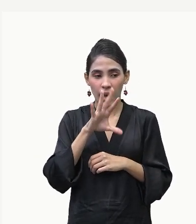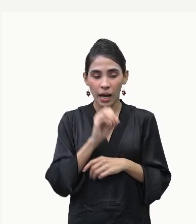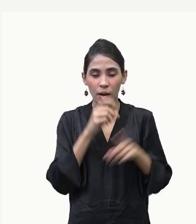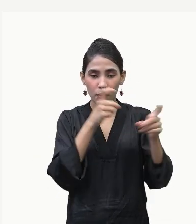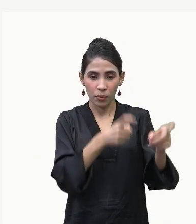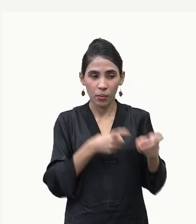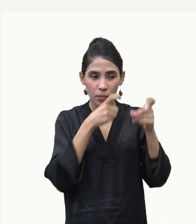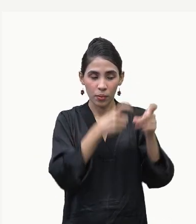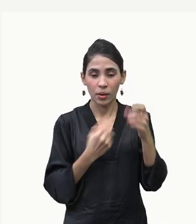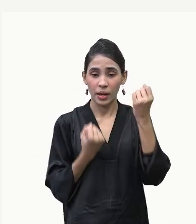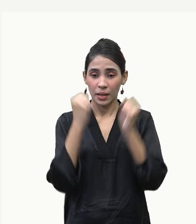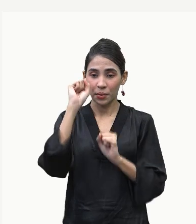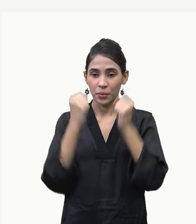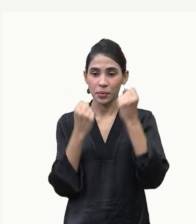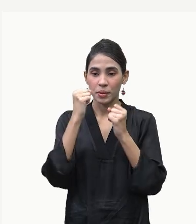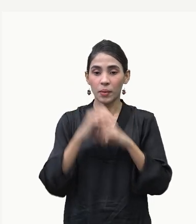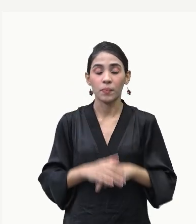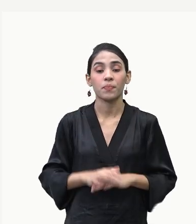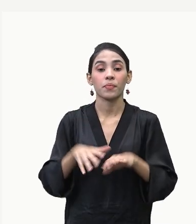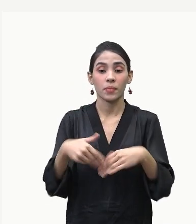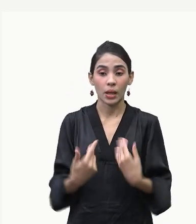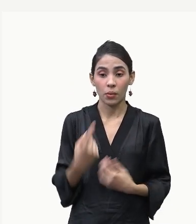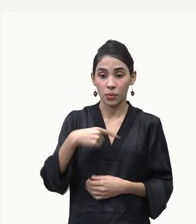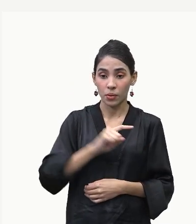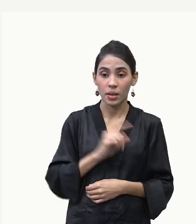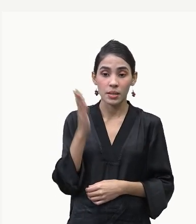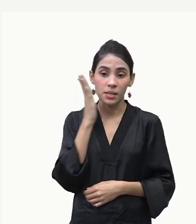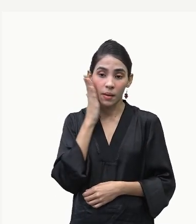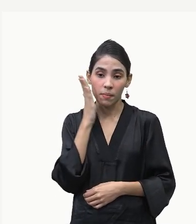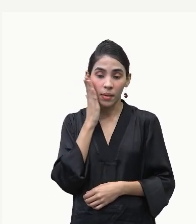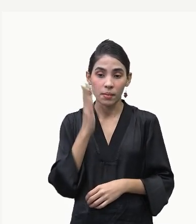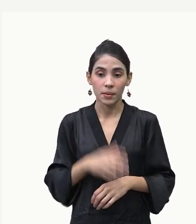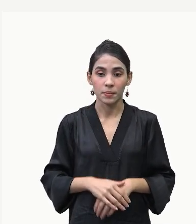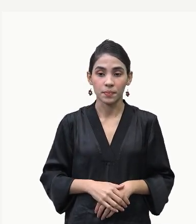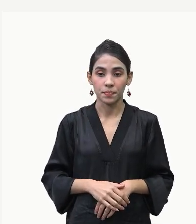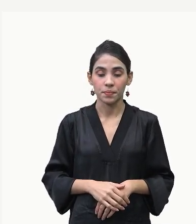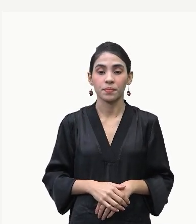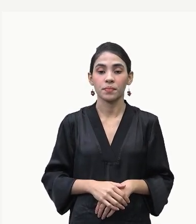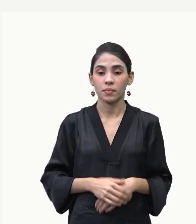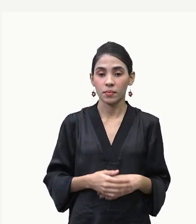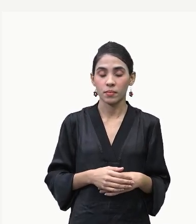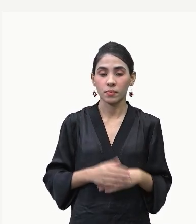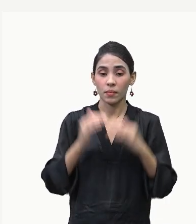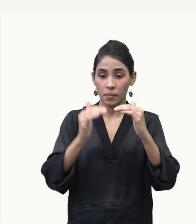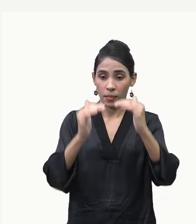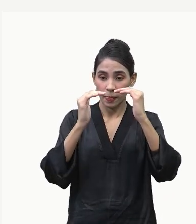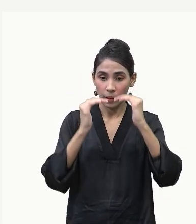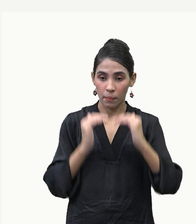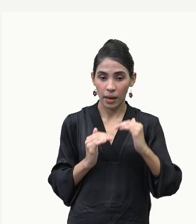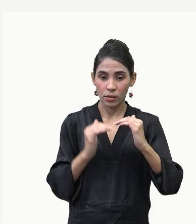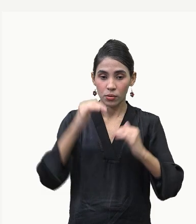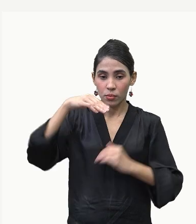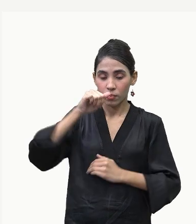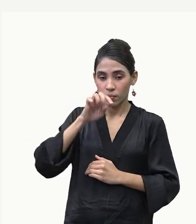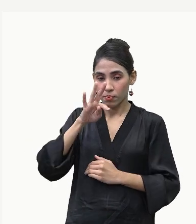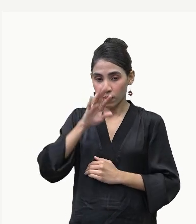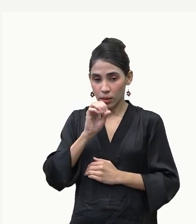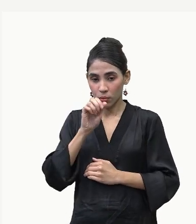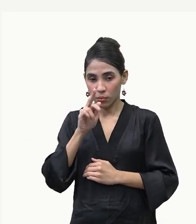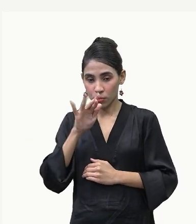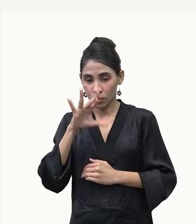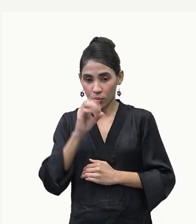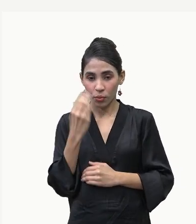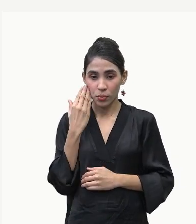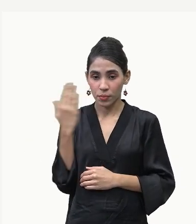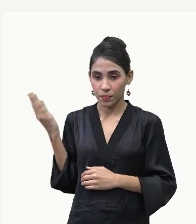agroindustrial. Então nós sabemos que essa região aqui, que está representada do centro abaixo do Mato Grosso, não é isso? É